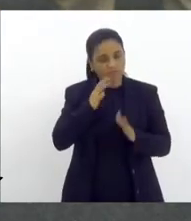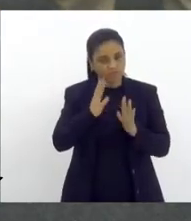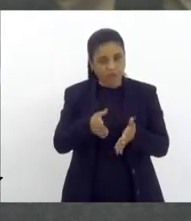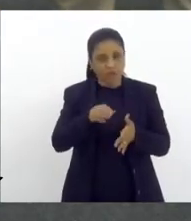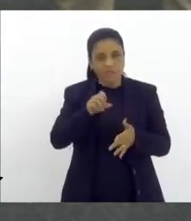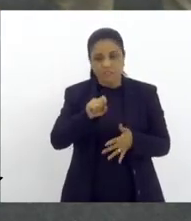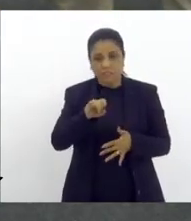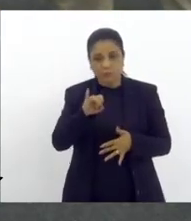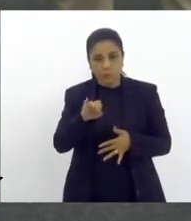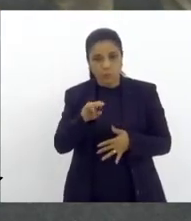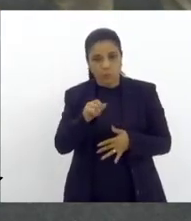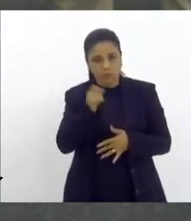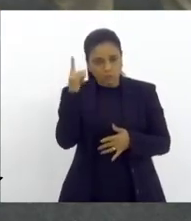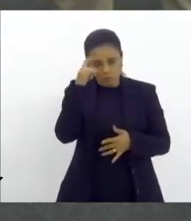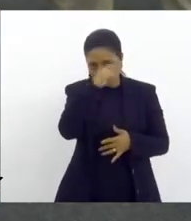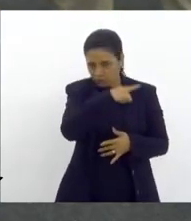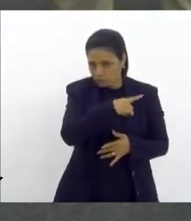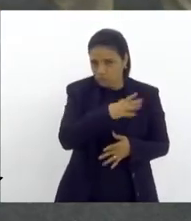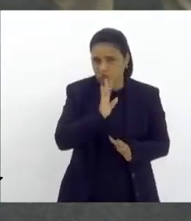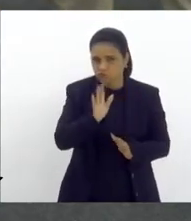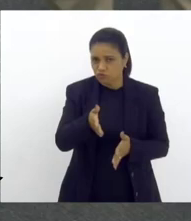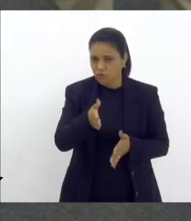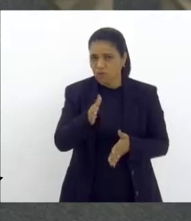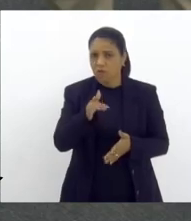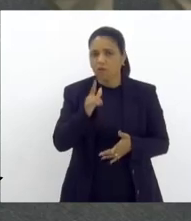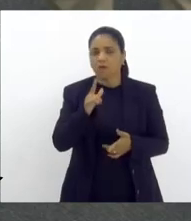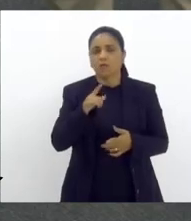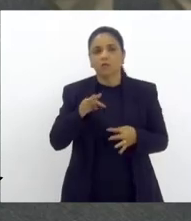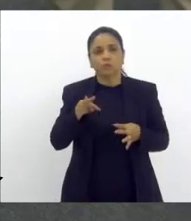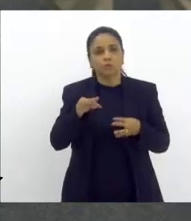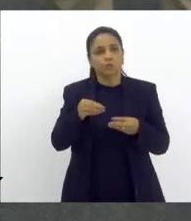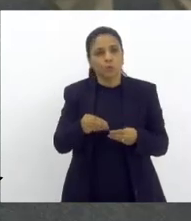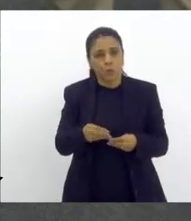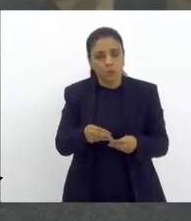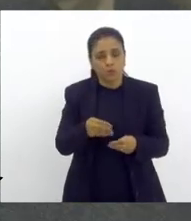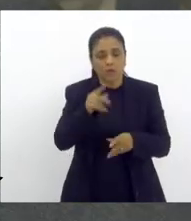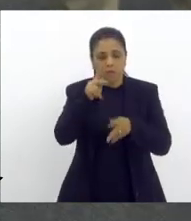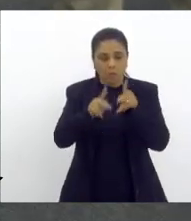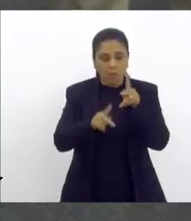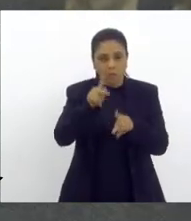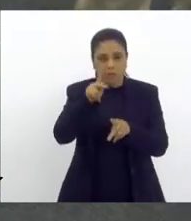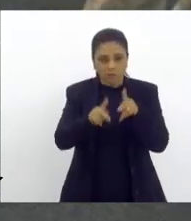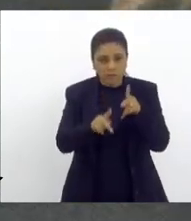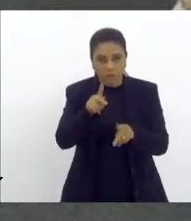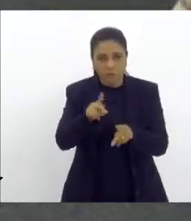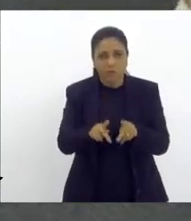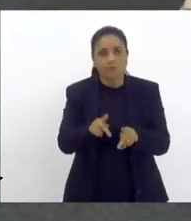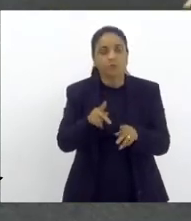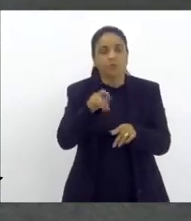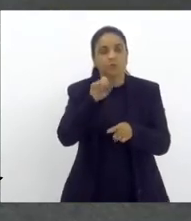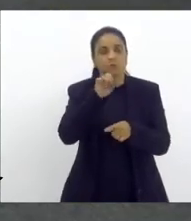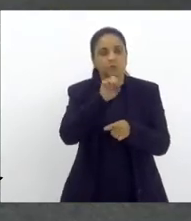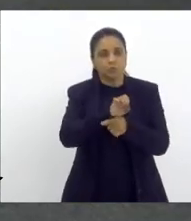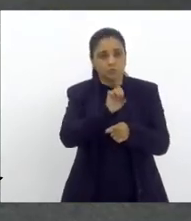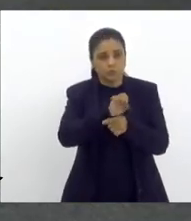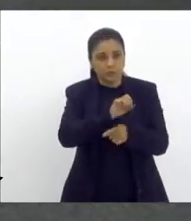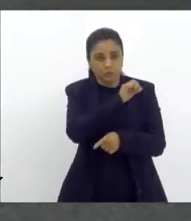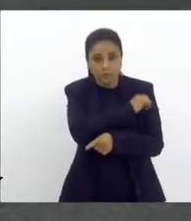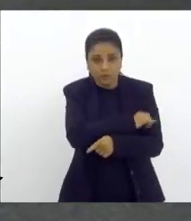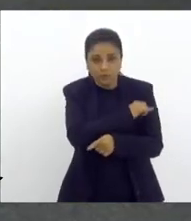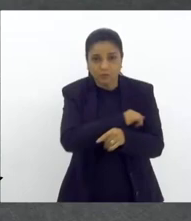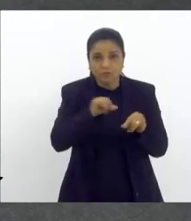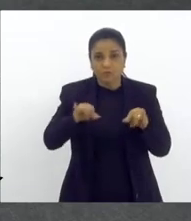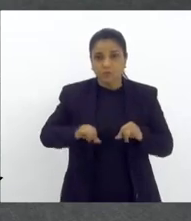difícil deputada Marina que todas a população que toda a população do Rio de Janeiro sofre